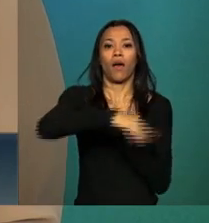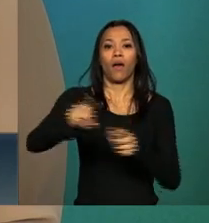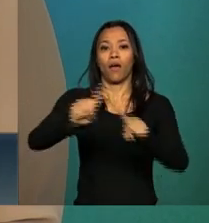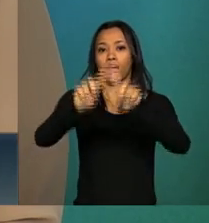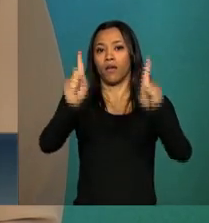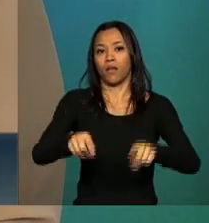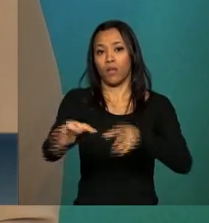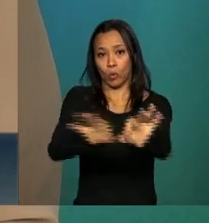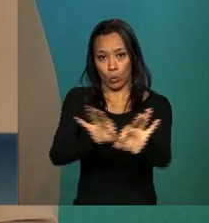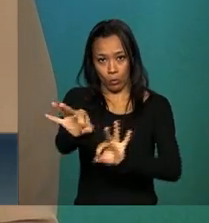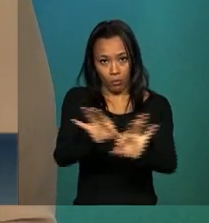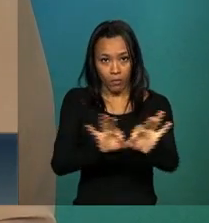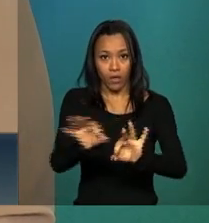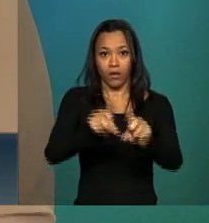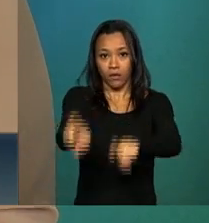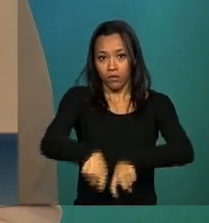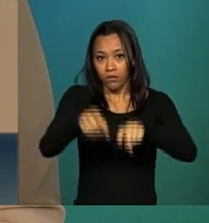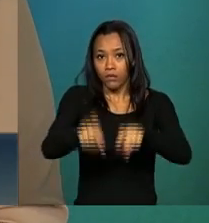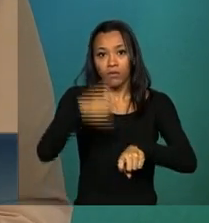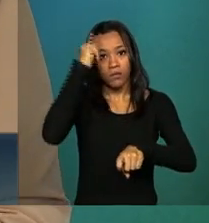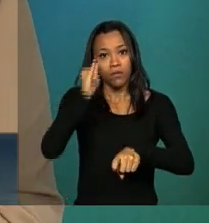2015-16. Isso que é importante.